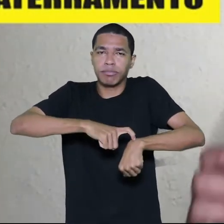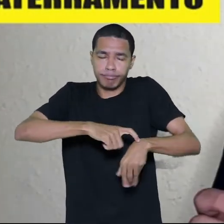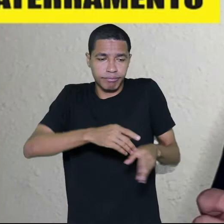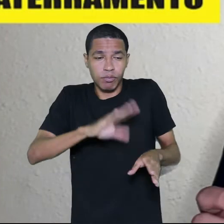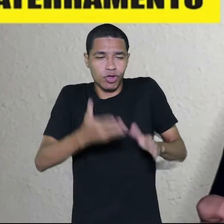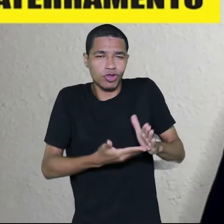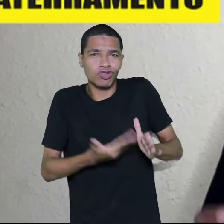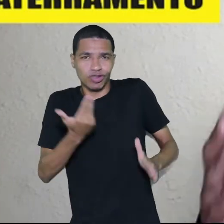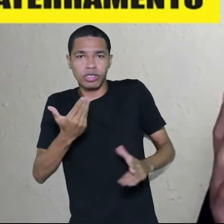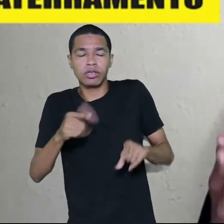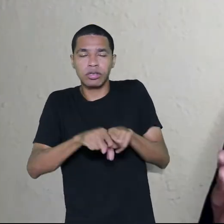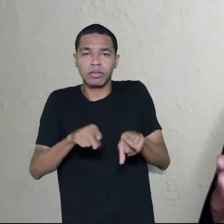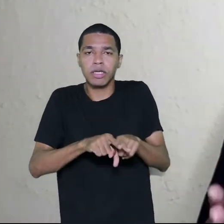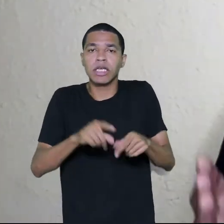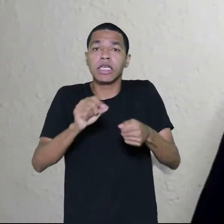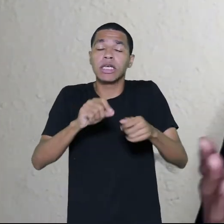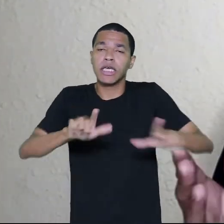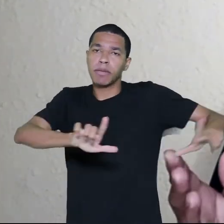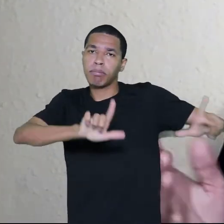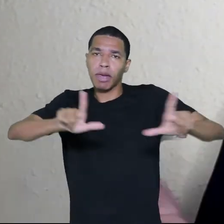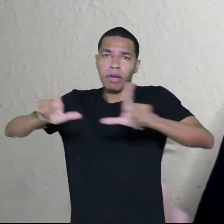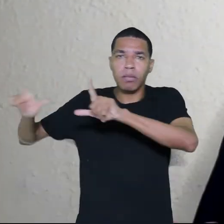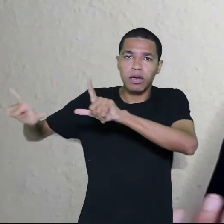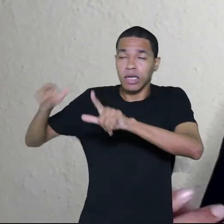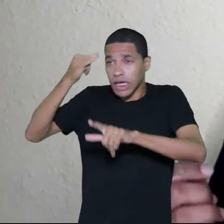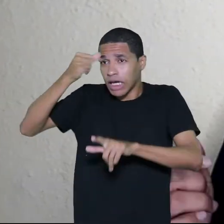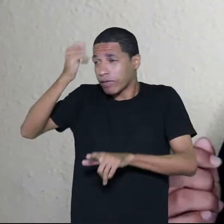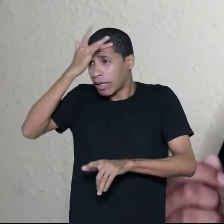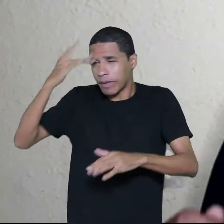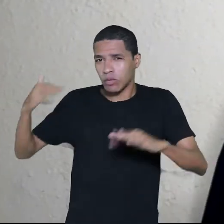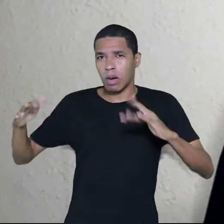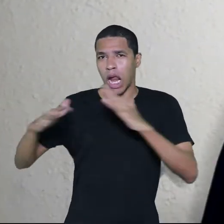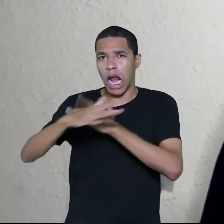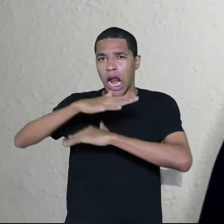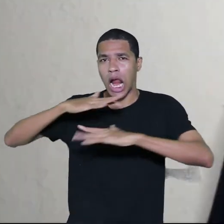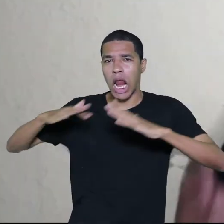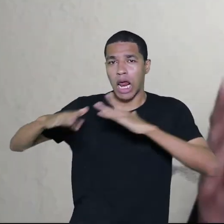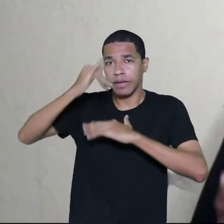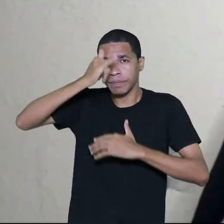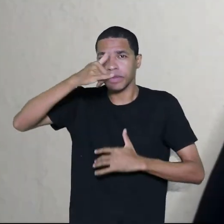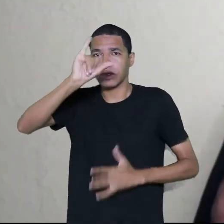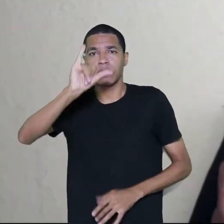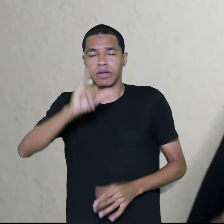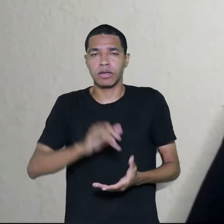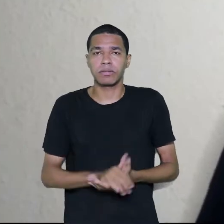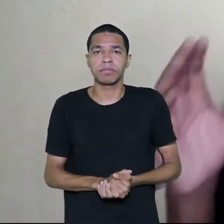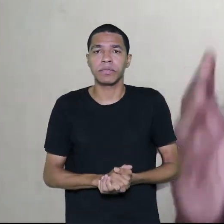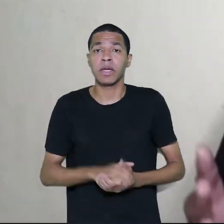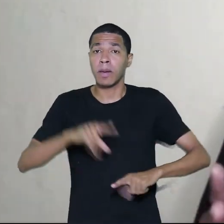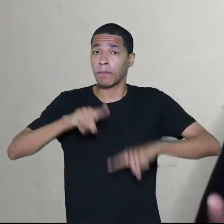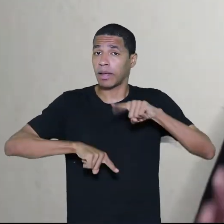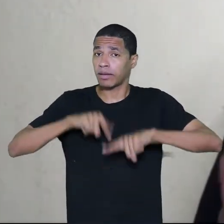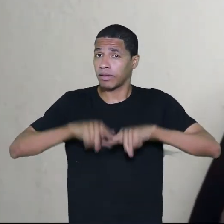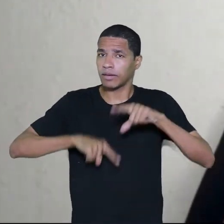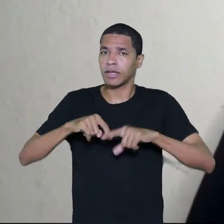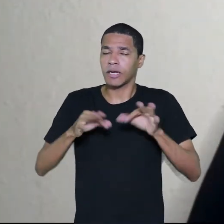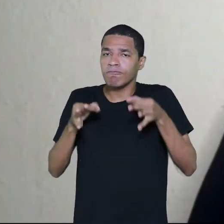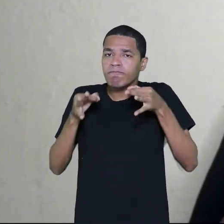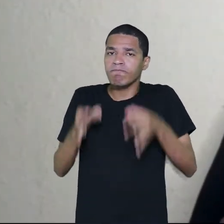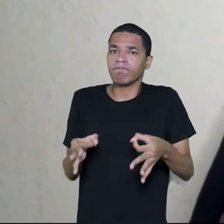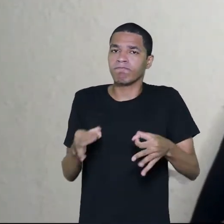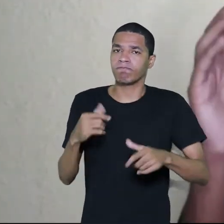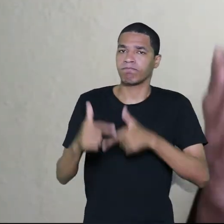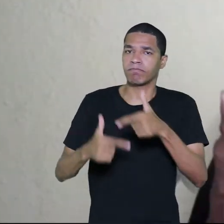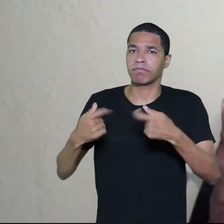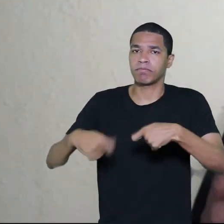instalação de sinalização, para impedir que tenha circulações impróprias na região. Trabalhar com ferramentas e